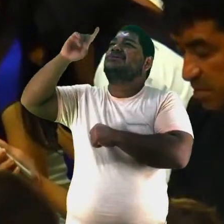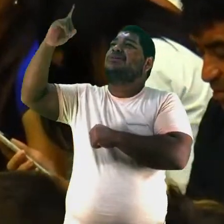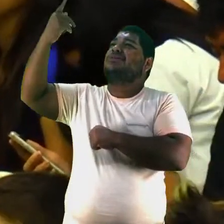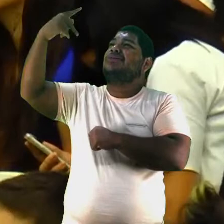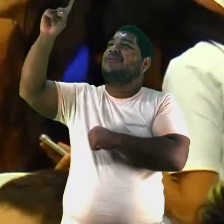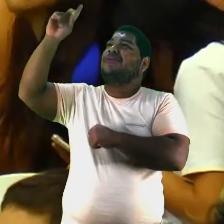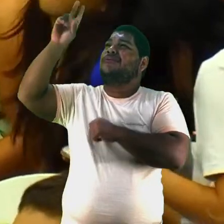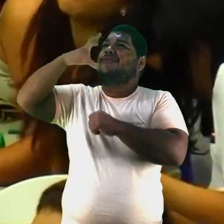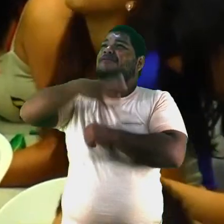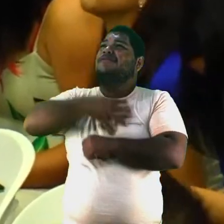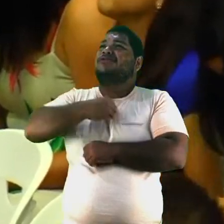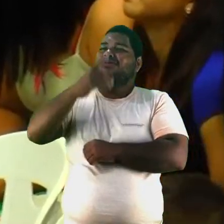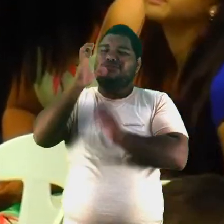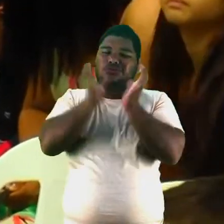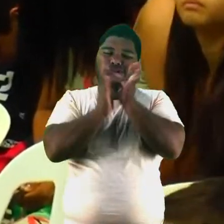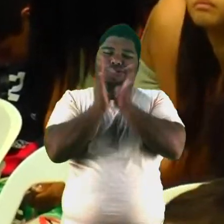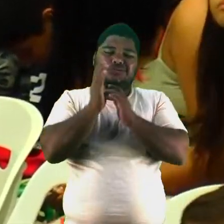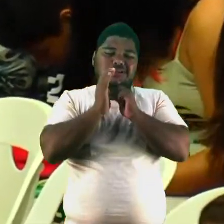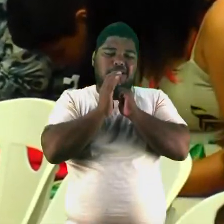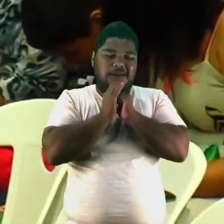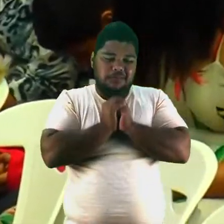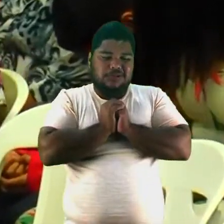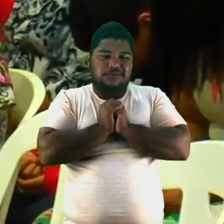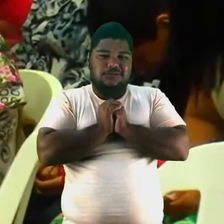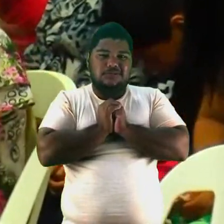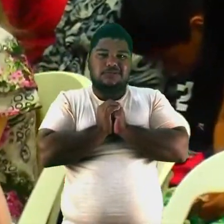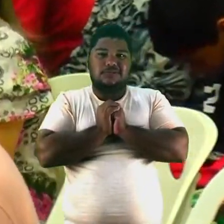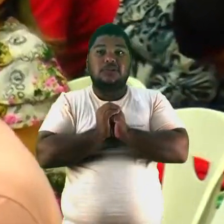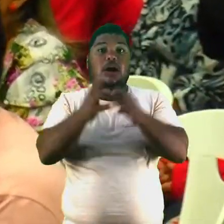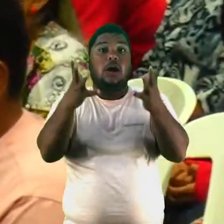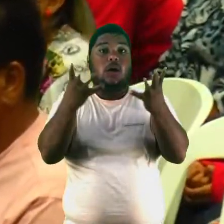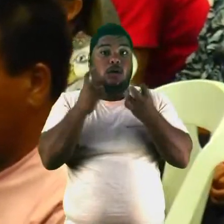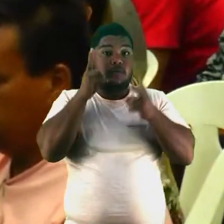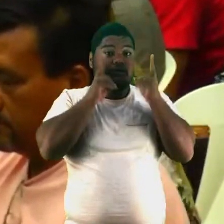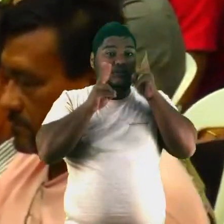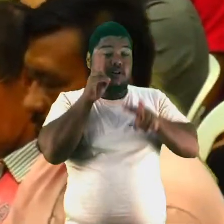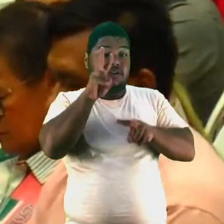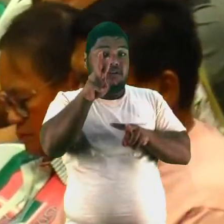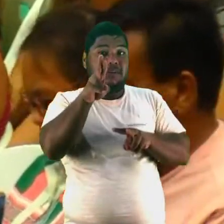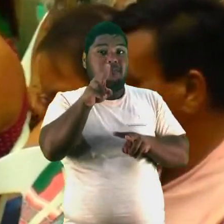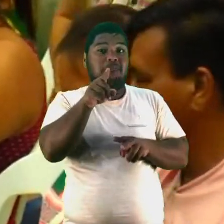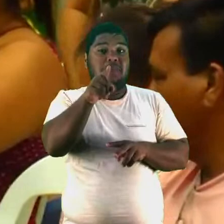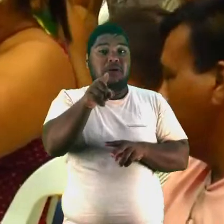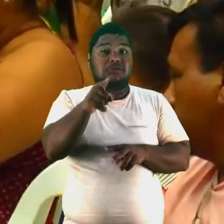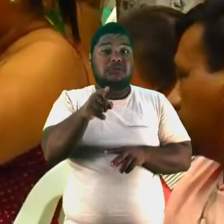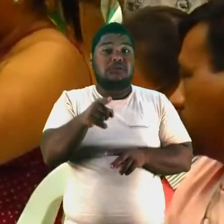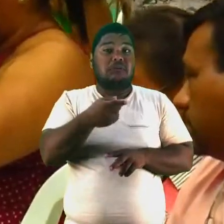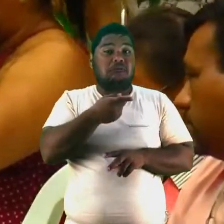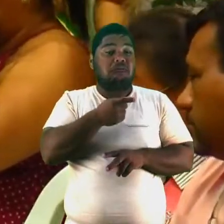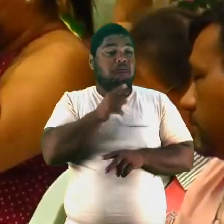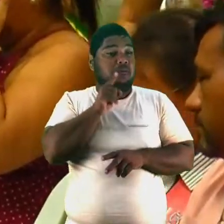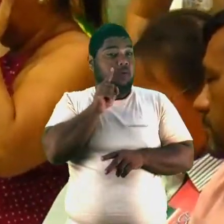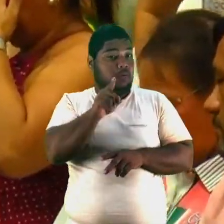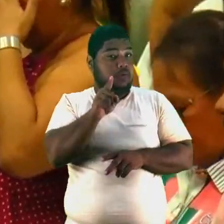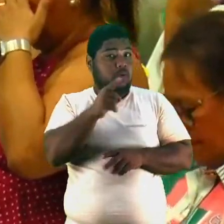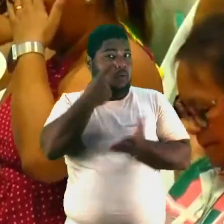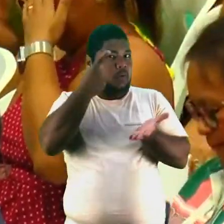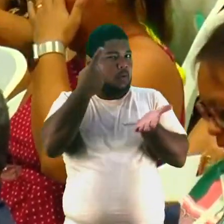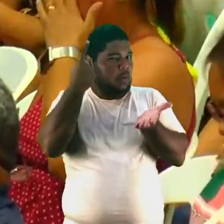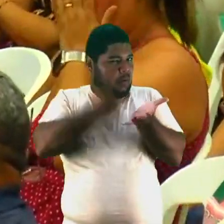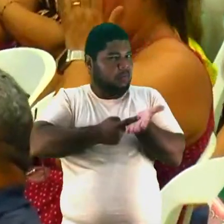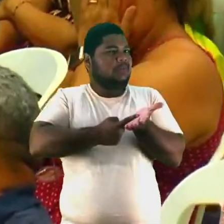Jesus. Amém. Agora você vai olhar para o irmão próximo de você e você vai dizer assim, ó, combinado, meu